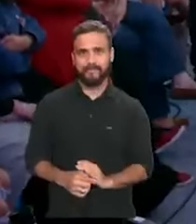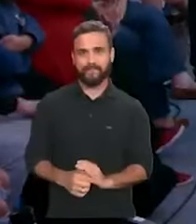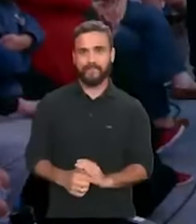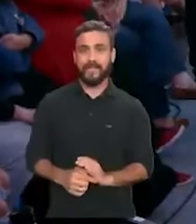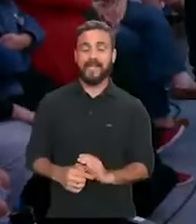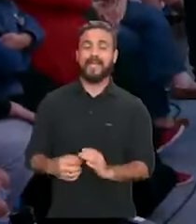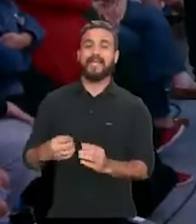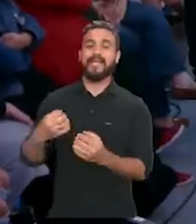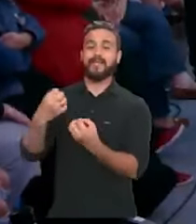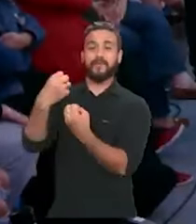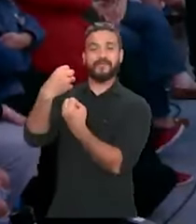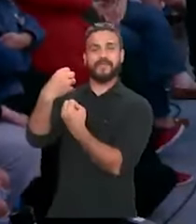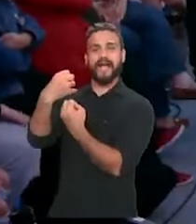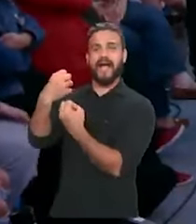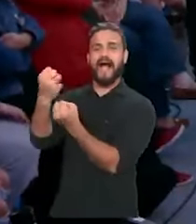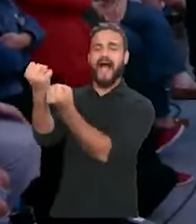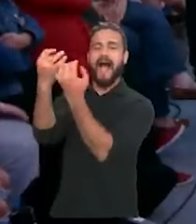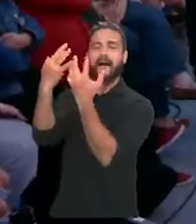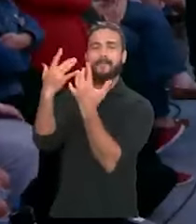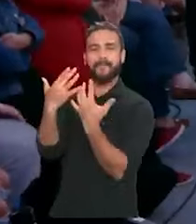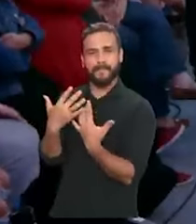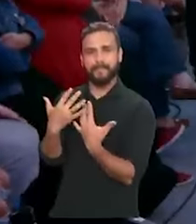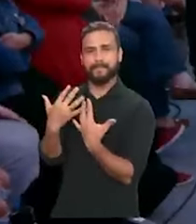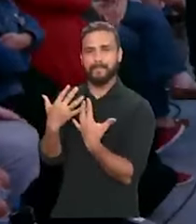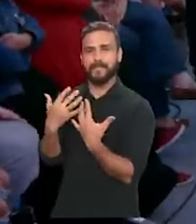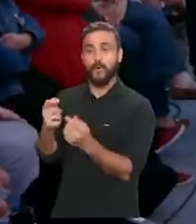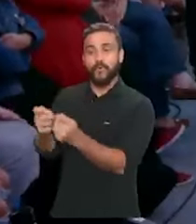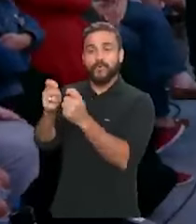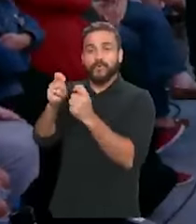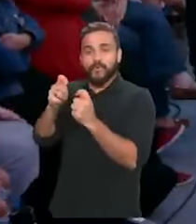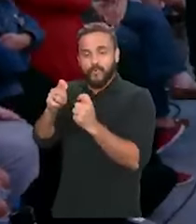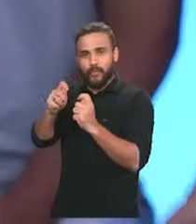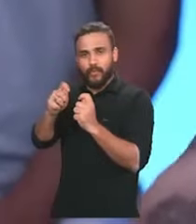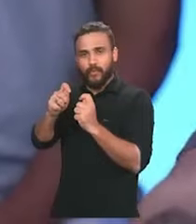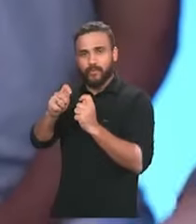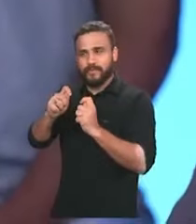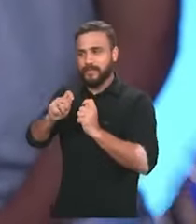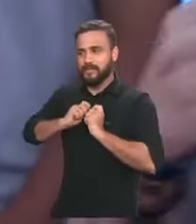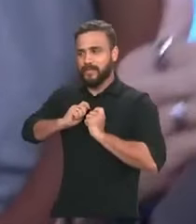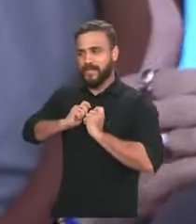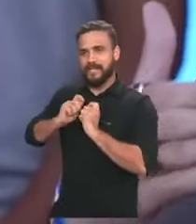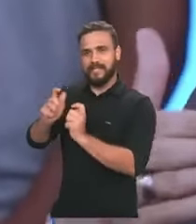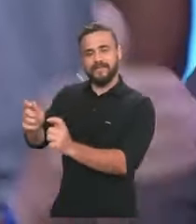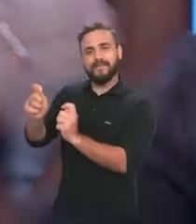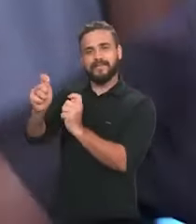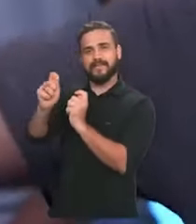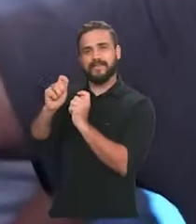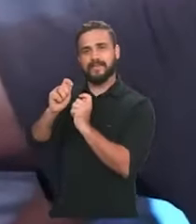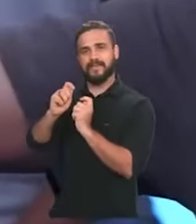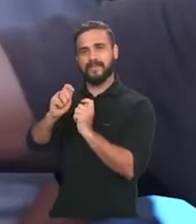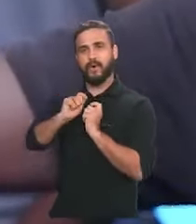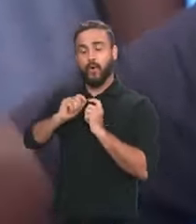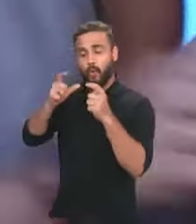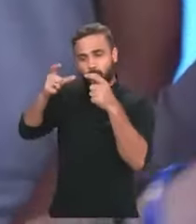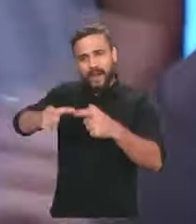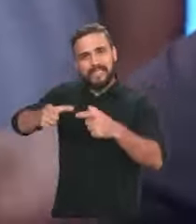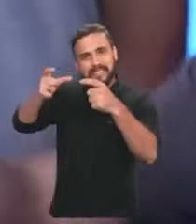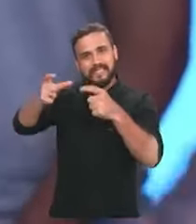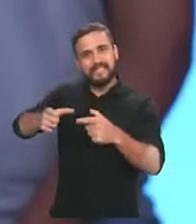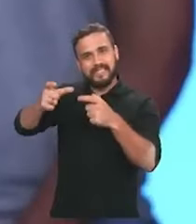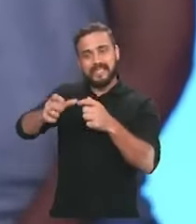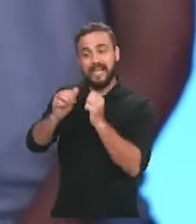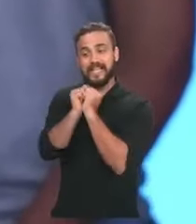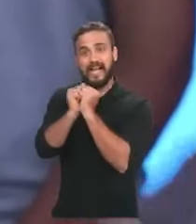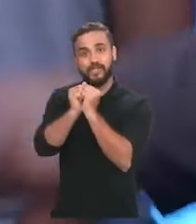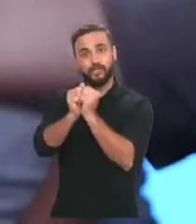do lado da catedral. Os peregrinos chegam na frente da catedral e nós temos uma sala do lado, é uma